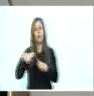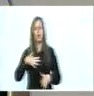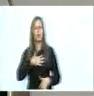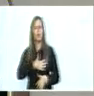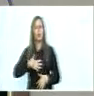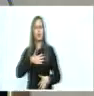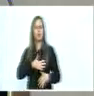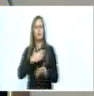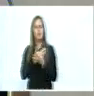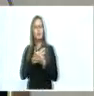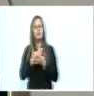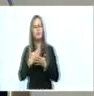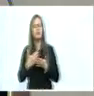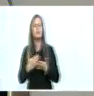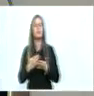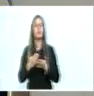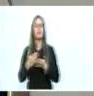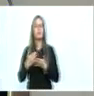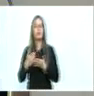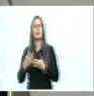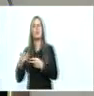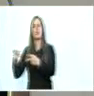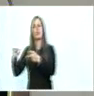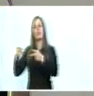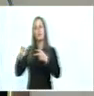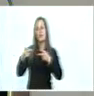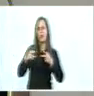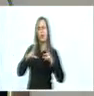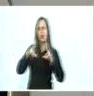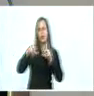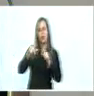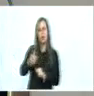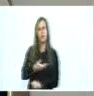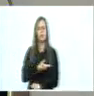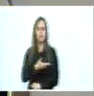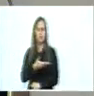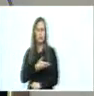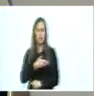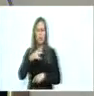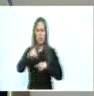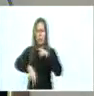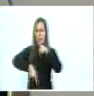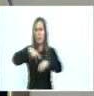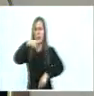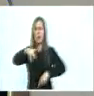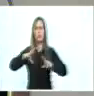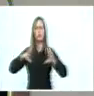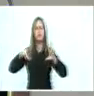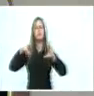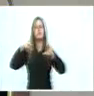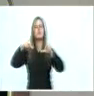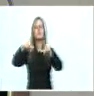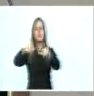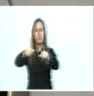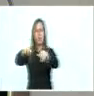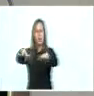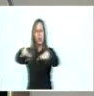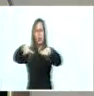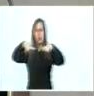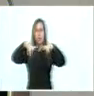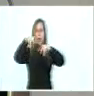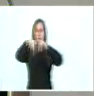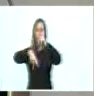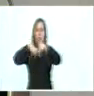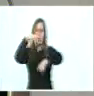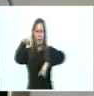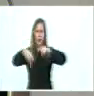Gostaria, inicialmente, de convidar a todos os colegas, ao público em geral, para a audiência pública que se realizará